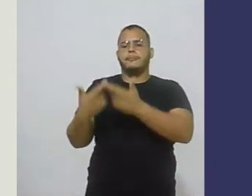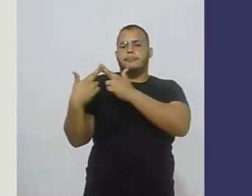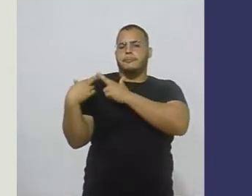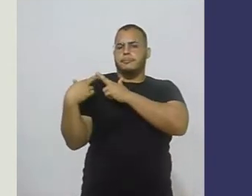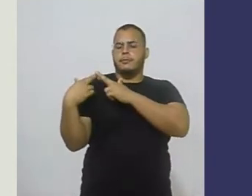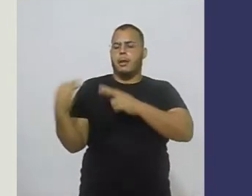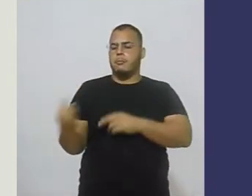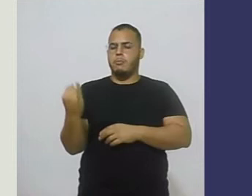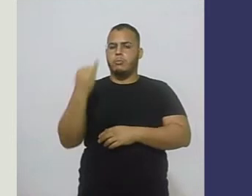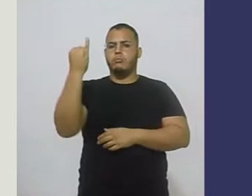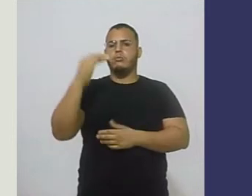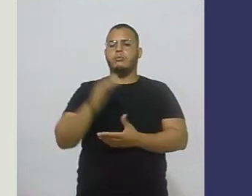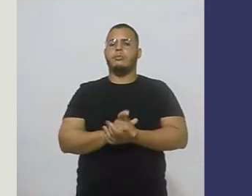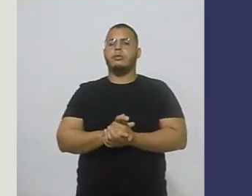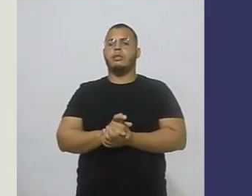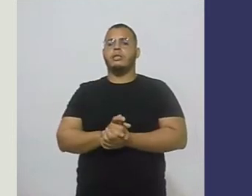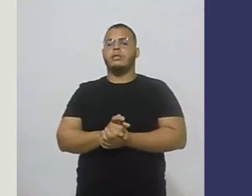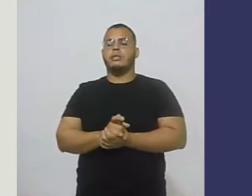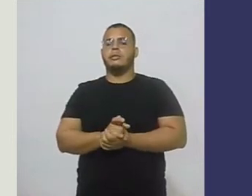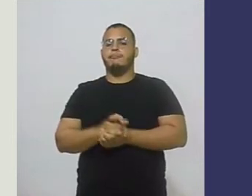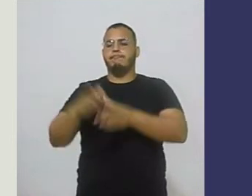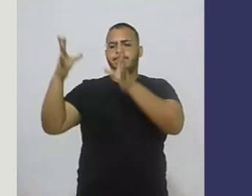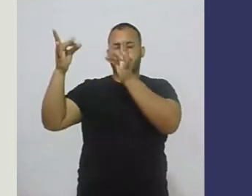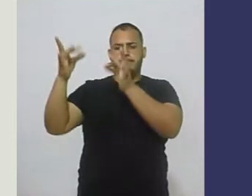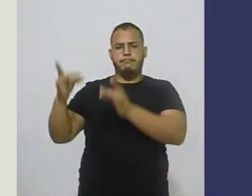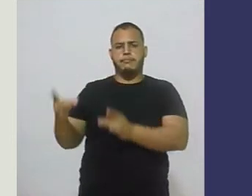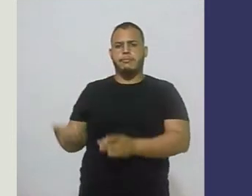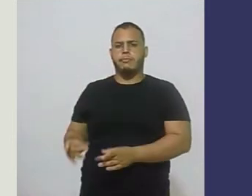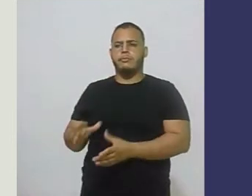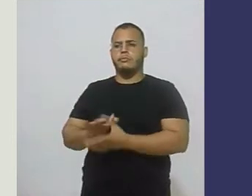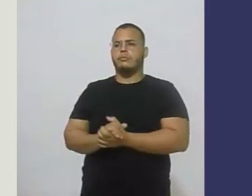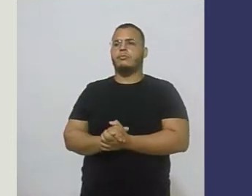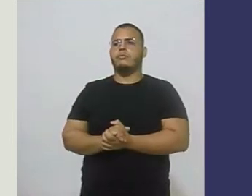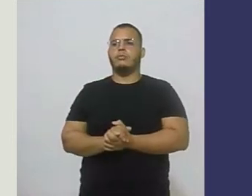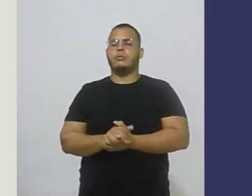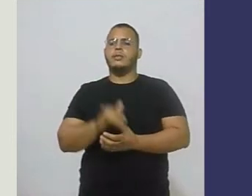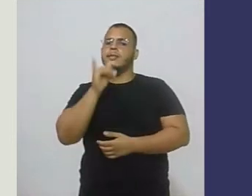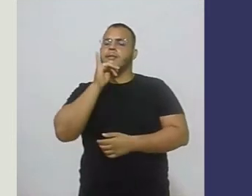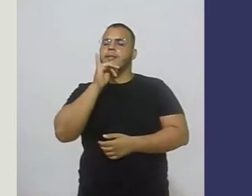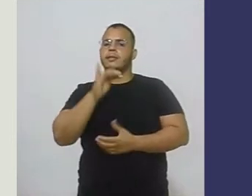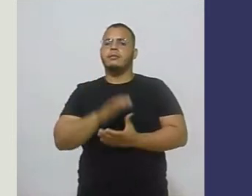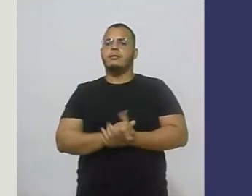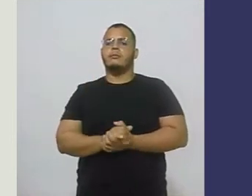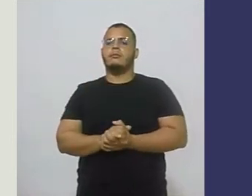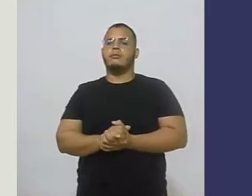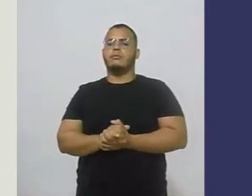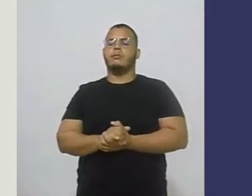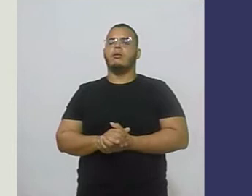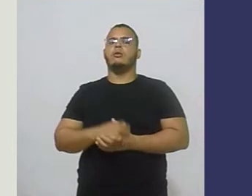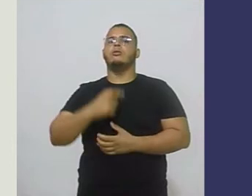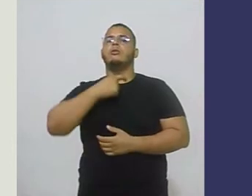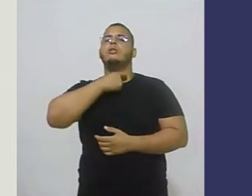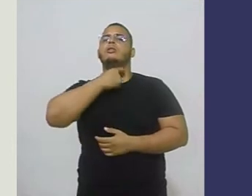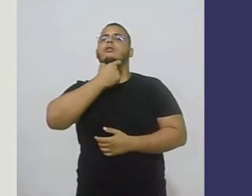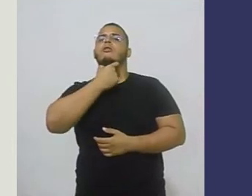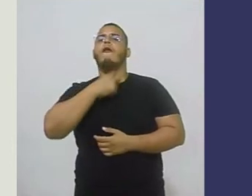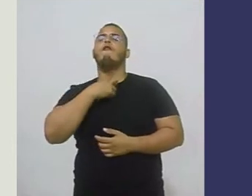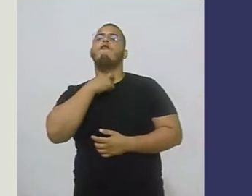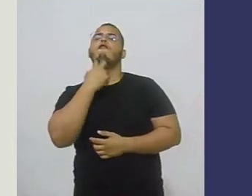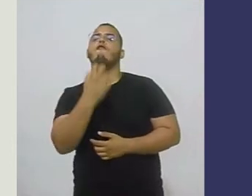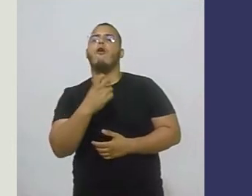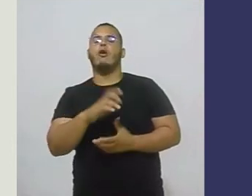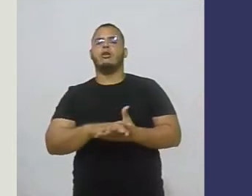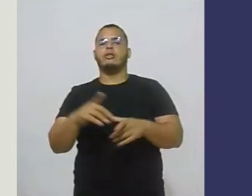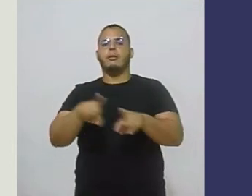responsável principalmente pelas características sexuais secundárias masculinas, por exemplo, o engrossamento da voz, o aumento da massa